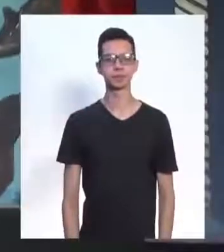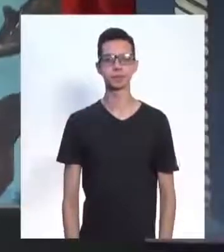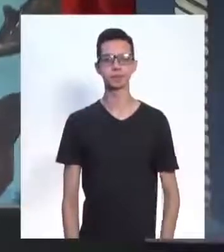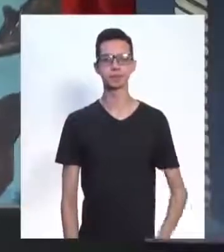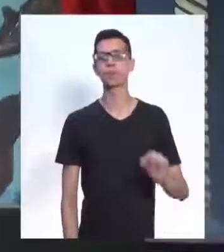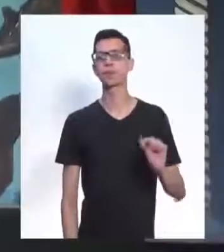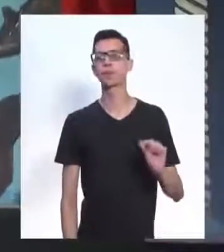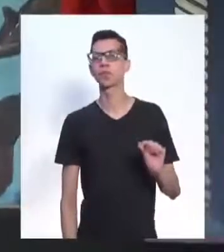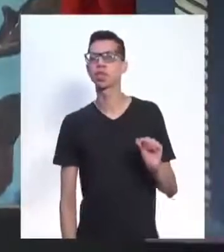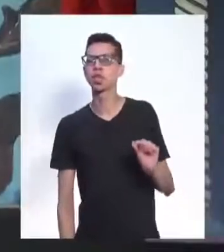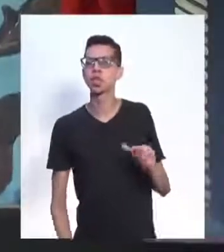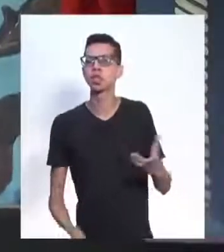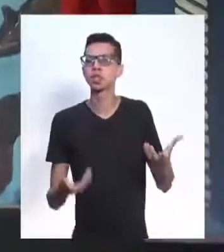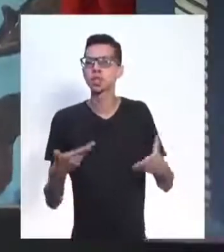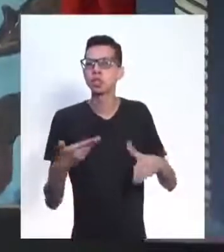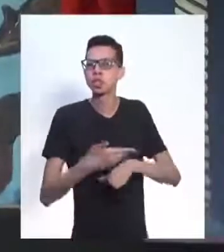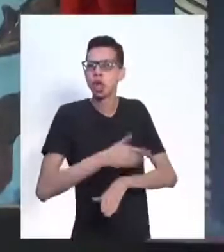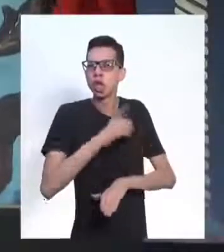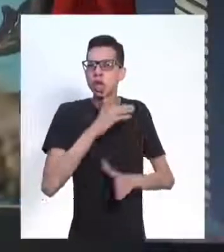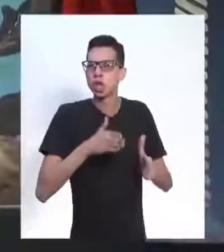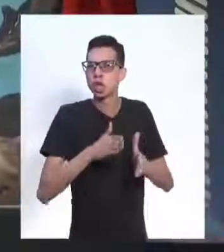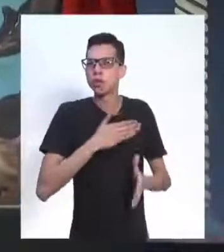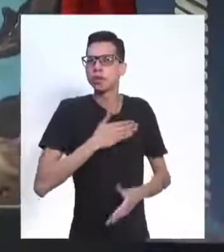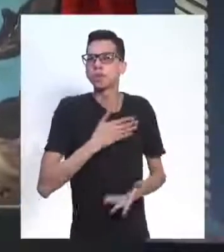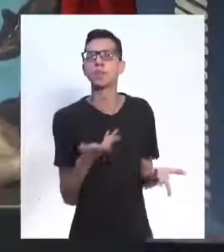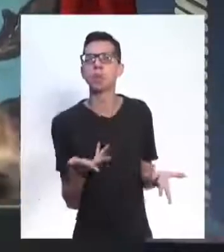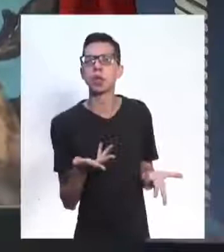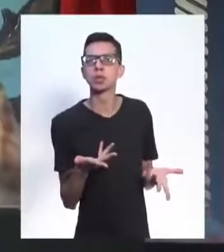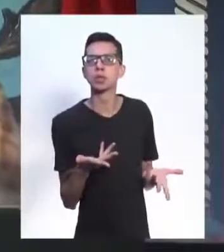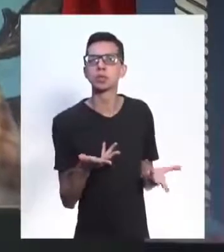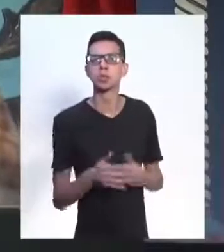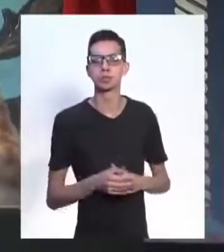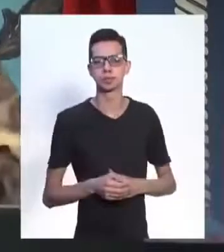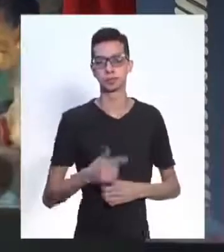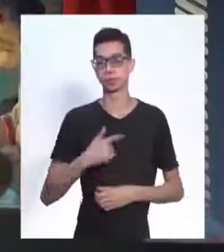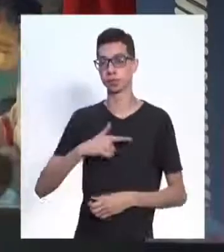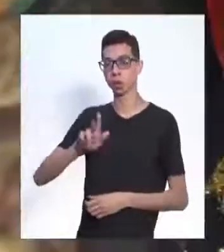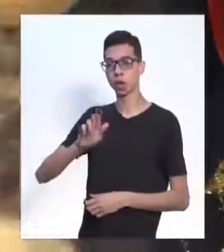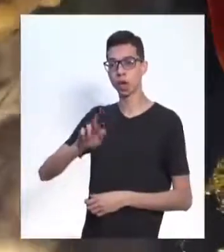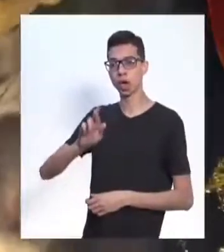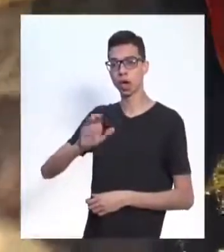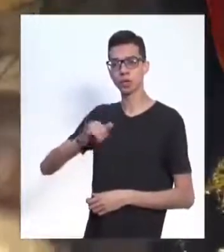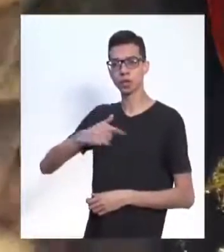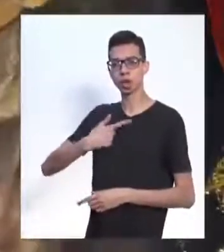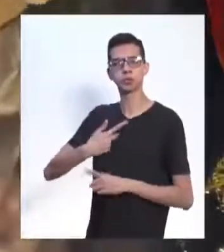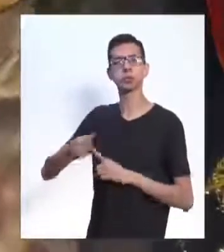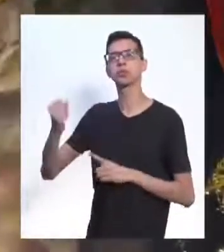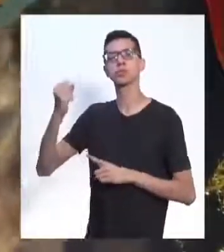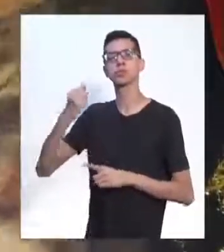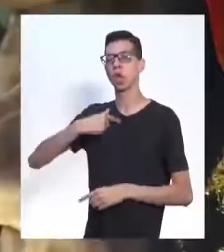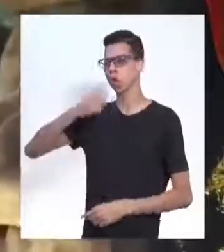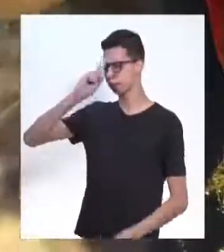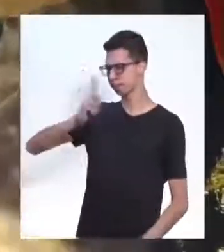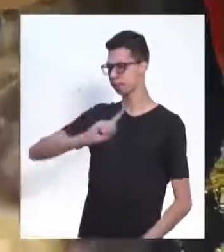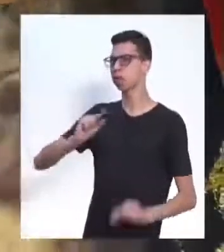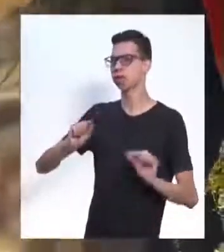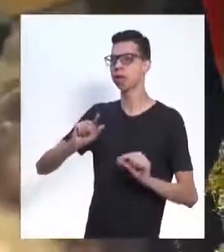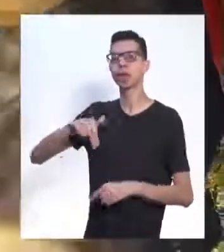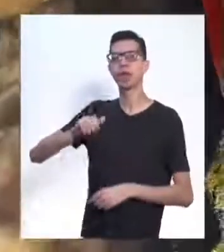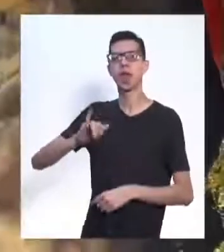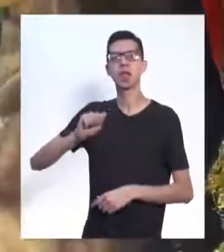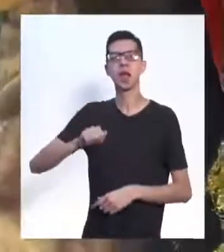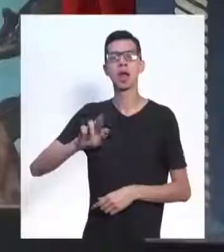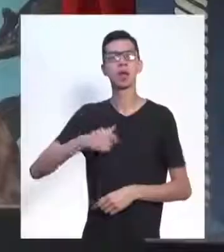Quem ousa entrar no meu rio? Sou o Guaraci, grande guerreiro. Vim a mando de Nayara buscar o caroço